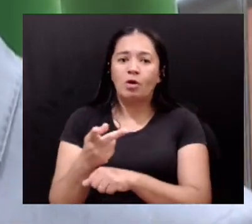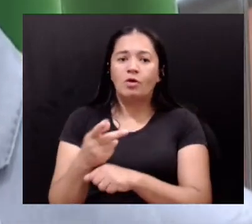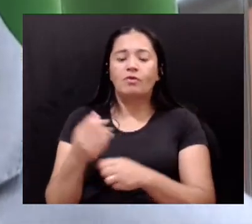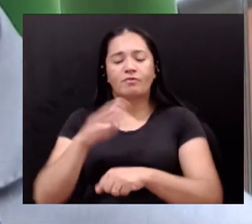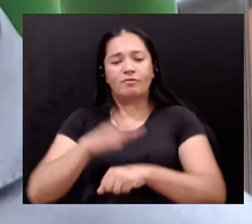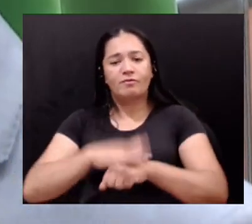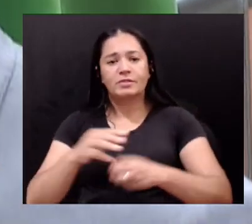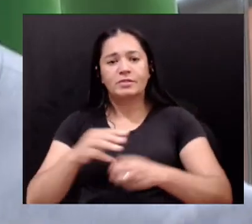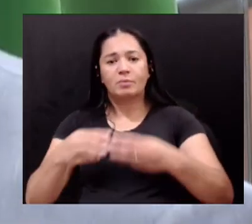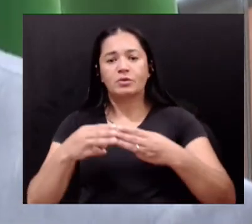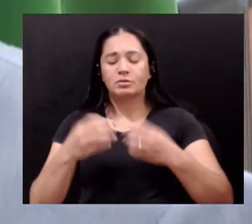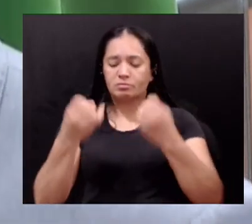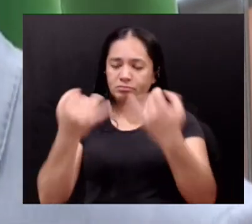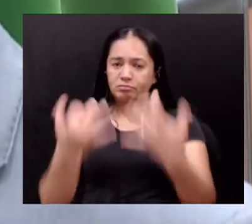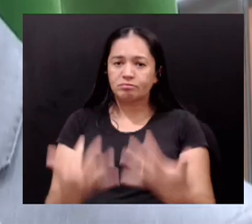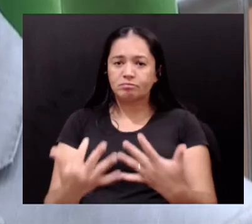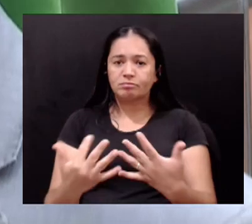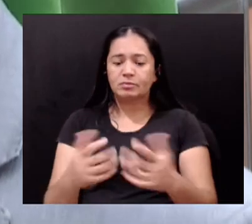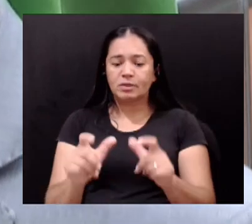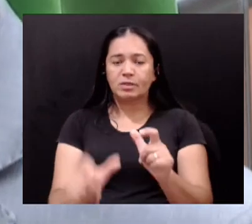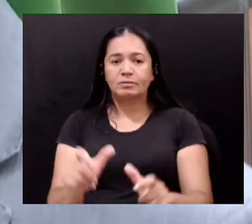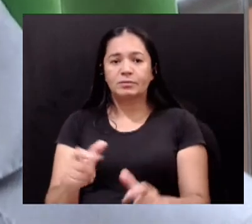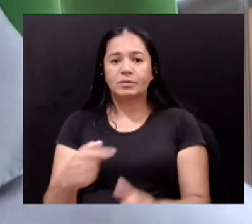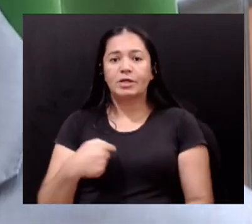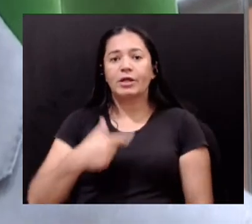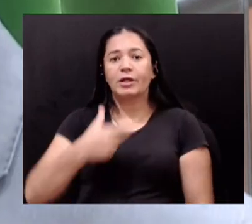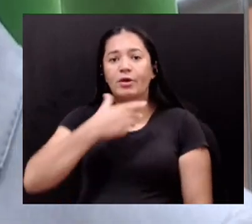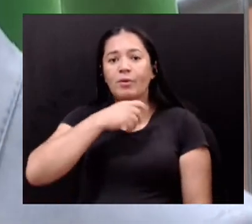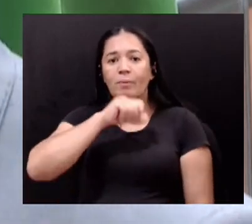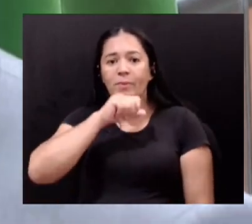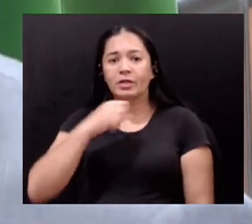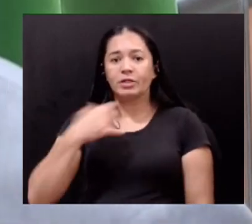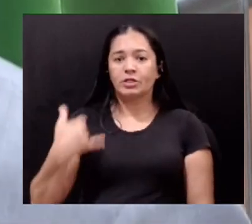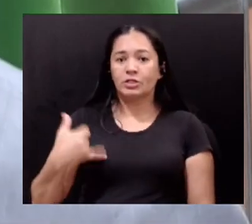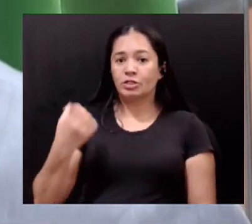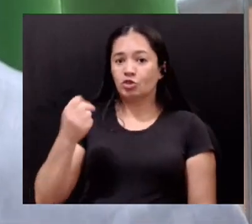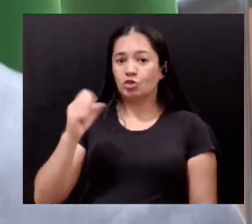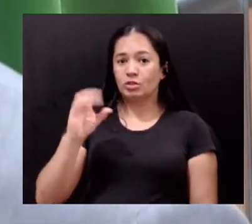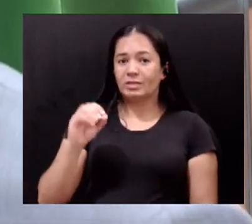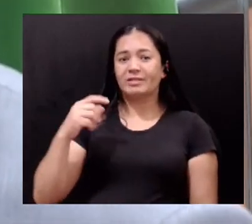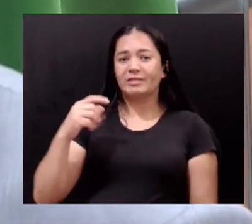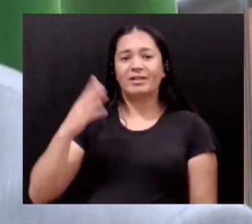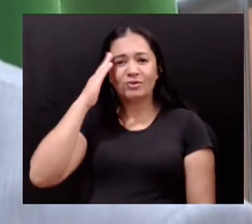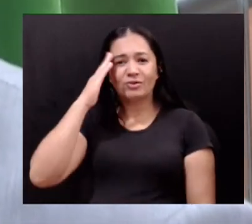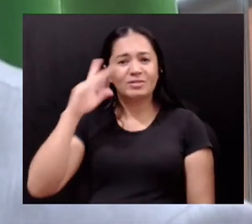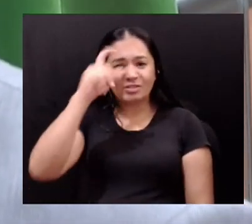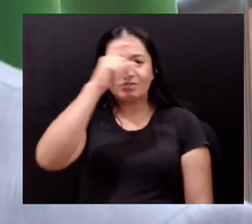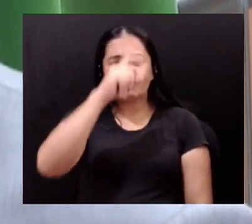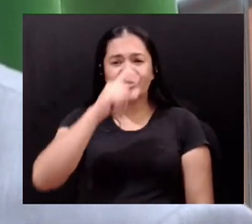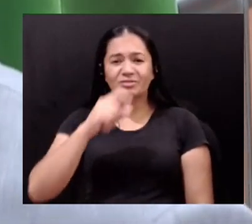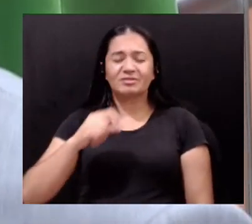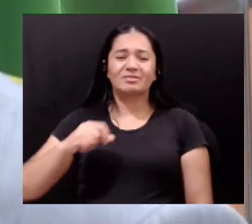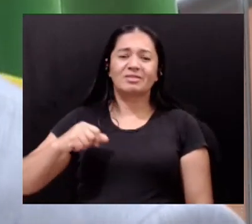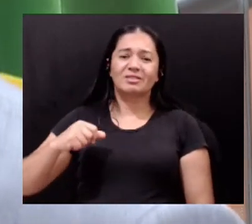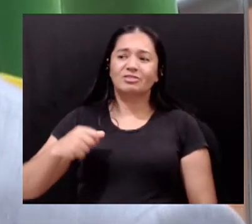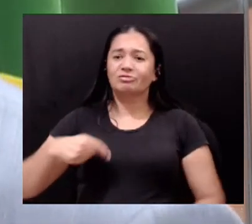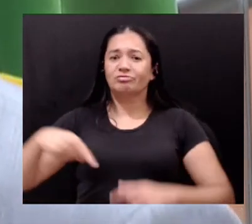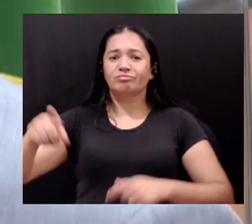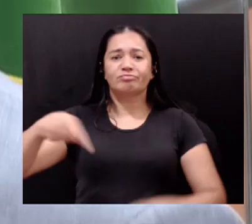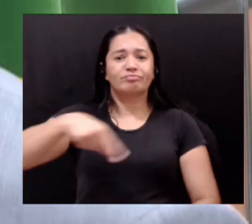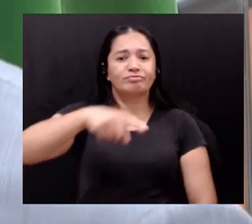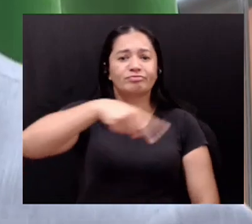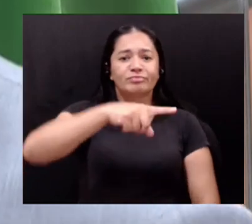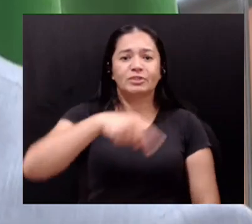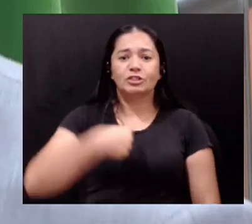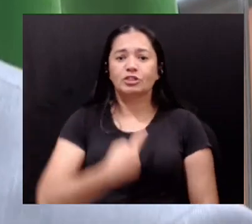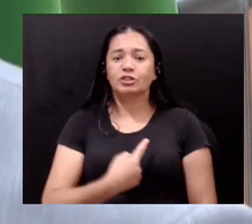realmente das pessoas que mais precisam. Eu tenho um pai de 80 anos e eu sei das dificuldades que meu pai tem de locomoção para alguns lugares. Então é importante essa